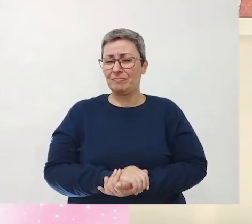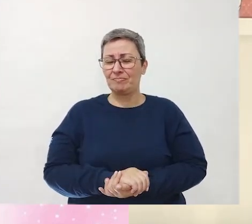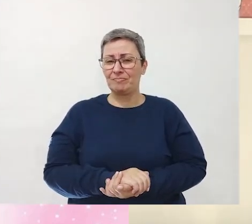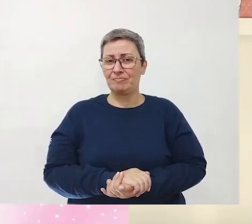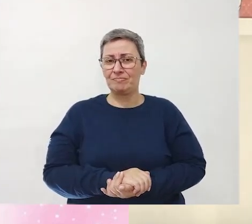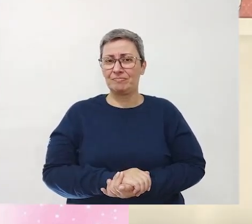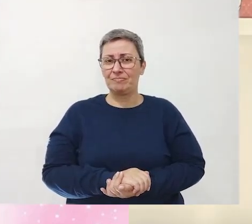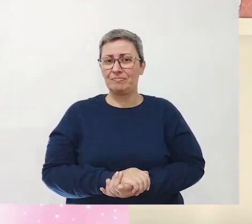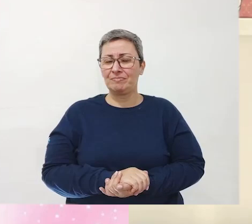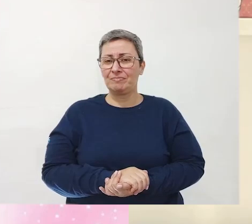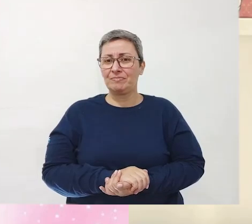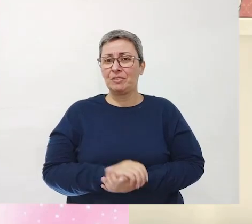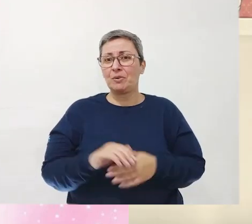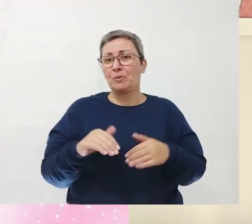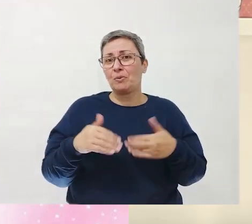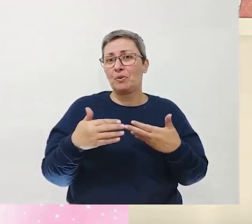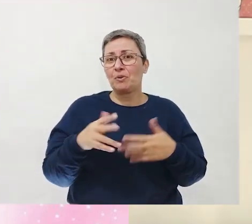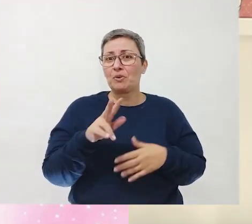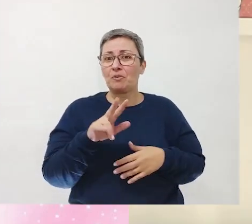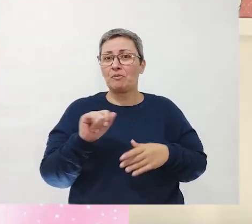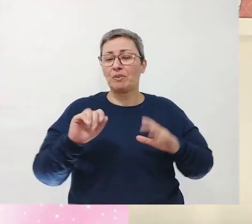desconhecidos ou desconhecidas?